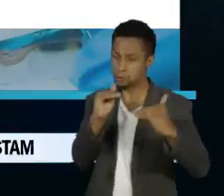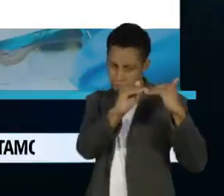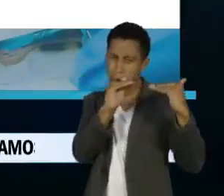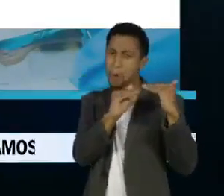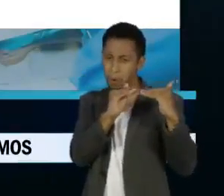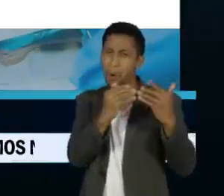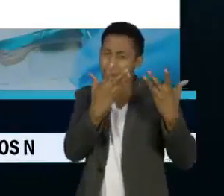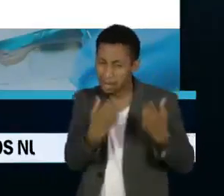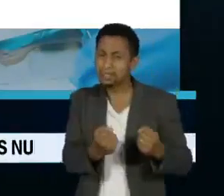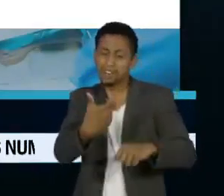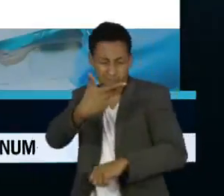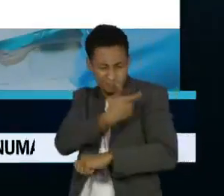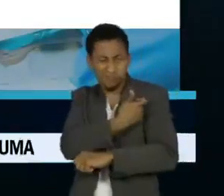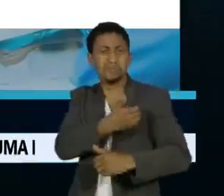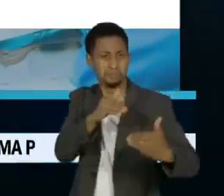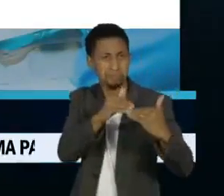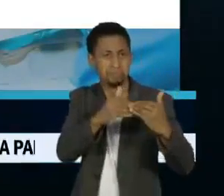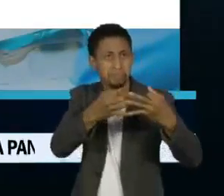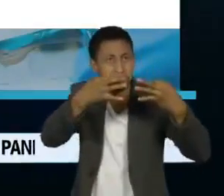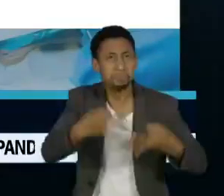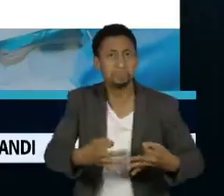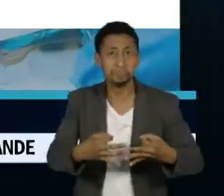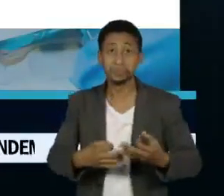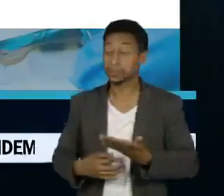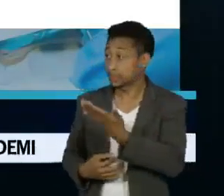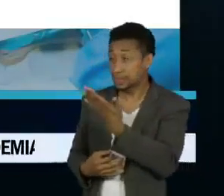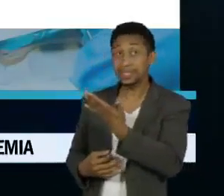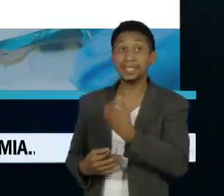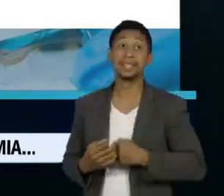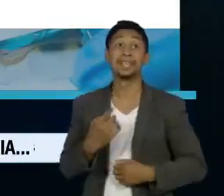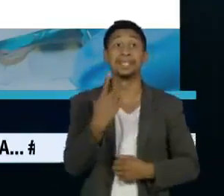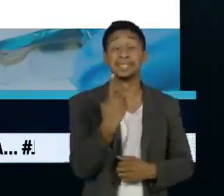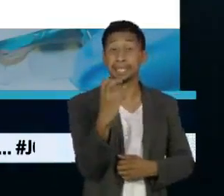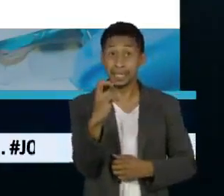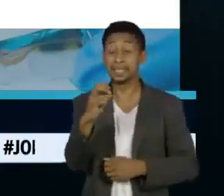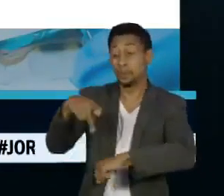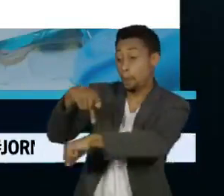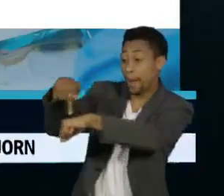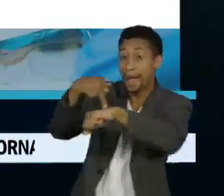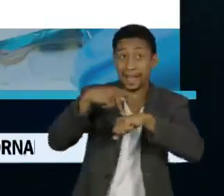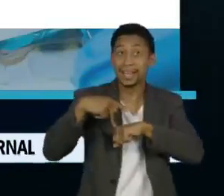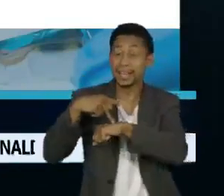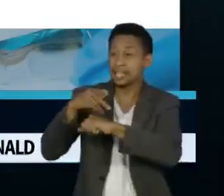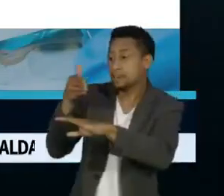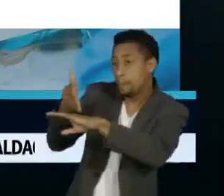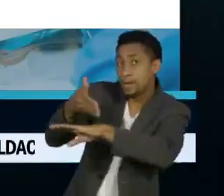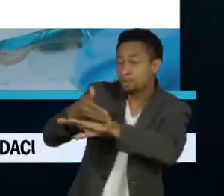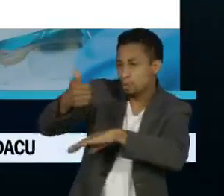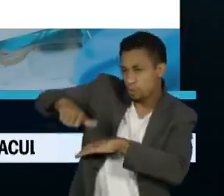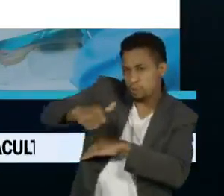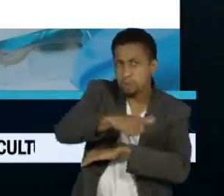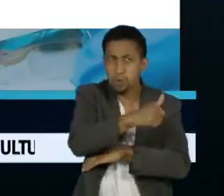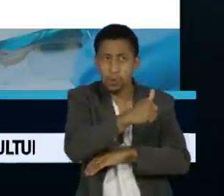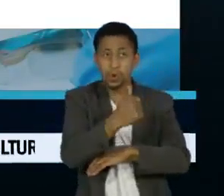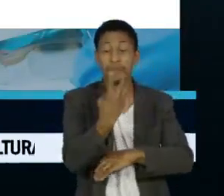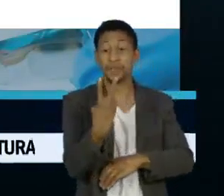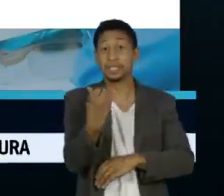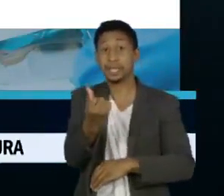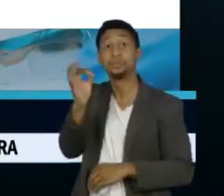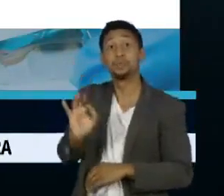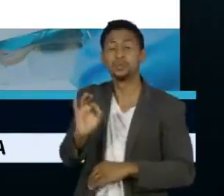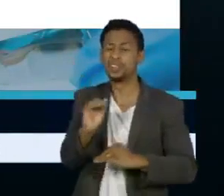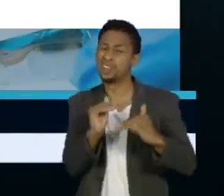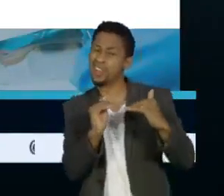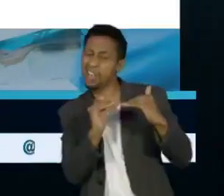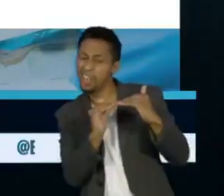concordar totalmente com o uso dos imunizantes, o maior índice entre os 15 países que participaram. 26%